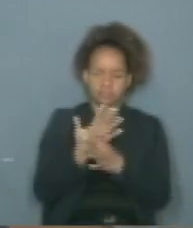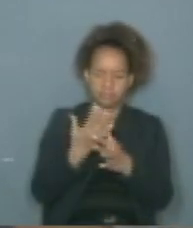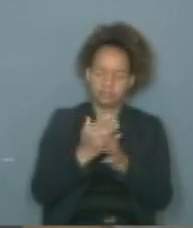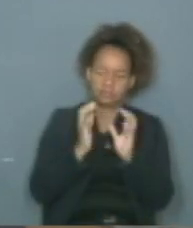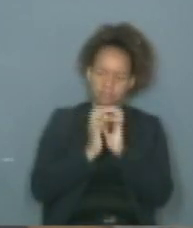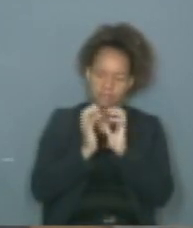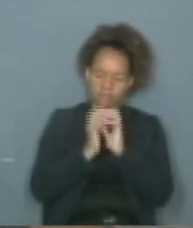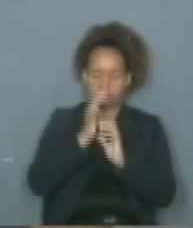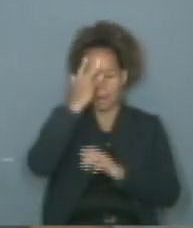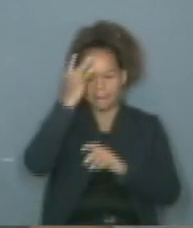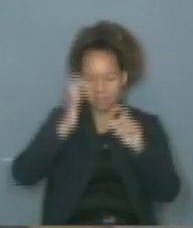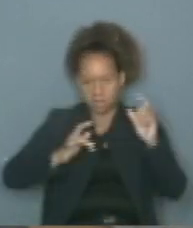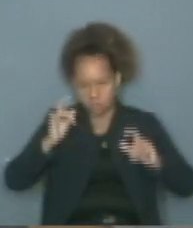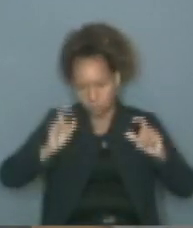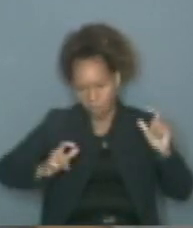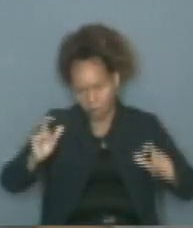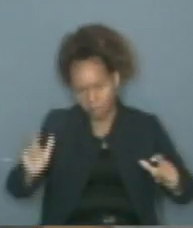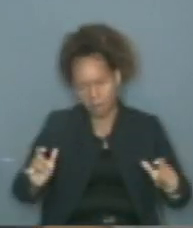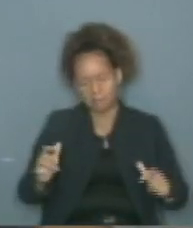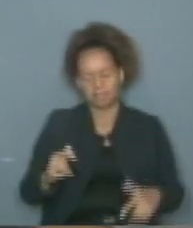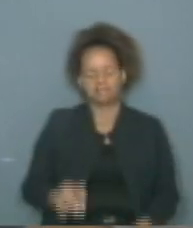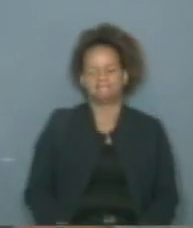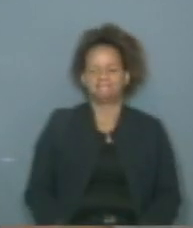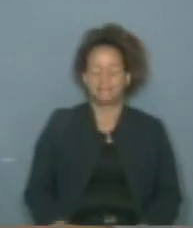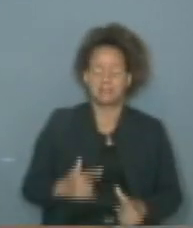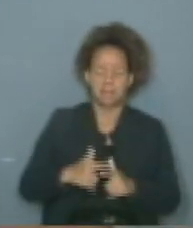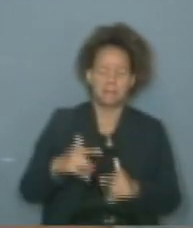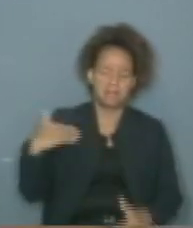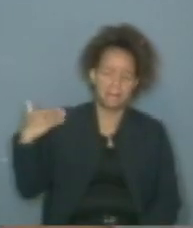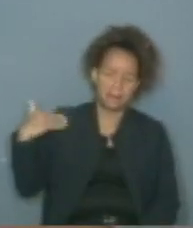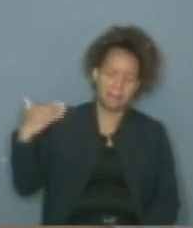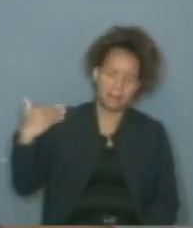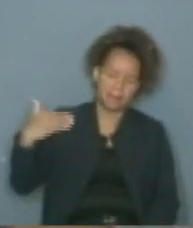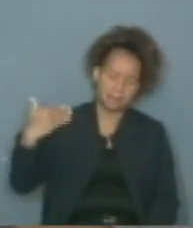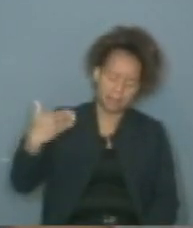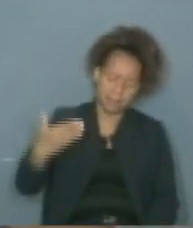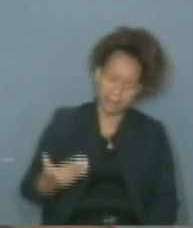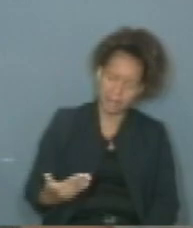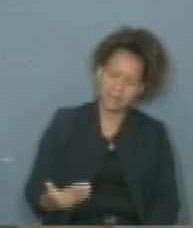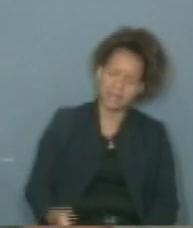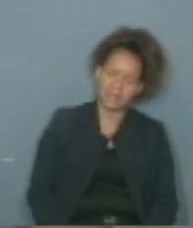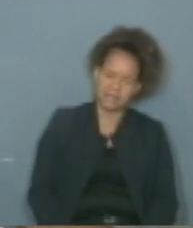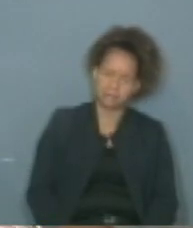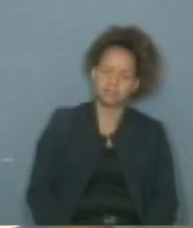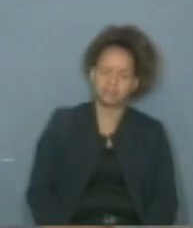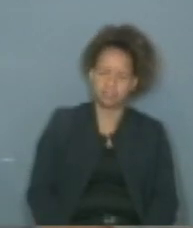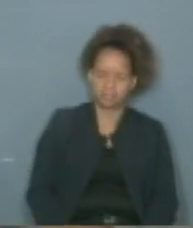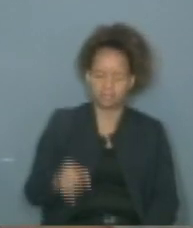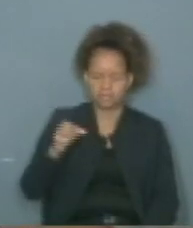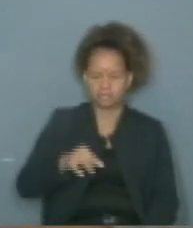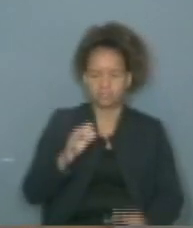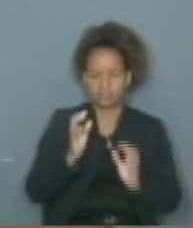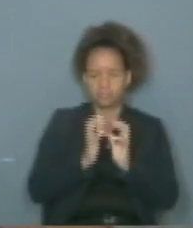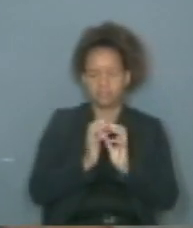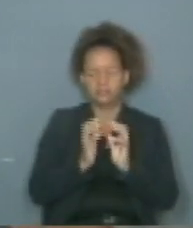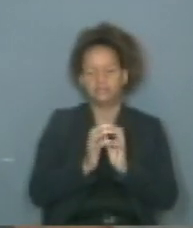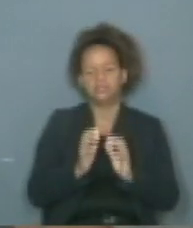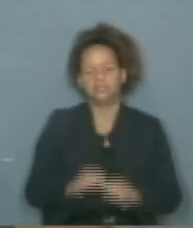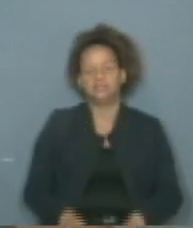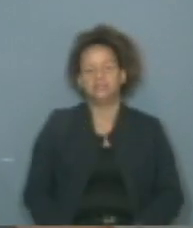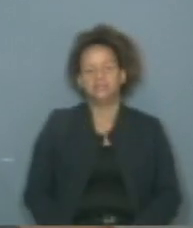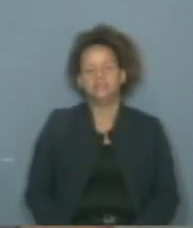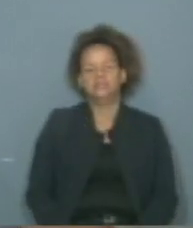Recife, para as pessoas. São problemas recorrentes na desafetação aqui na cidade do